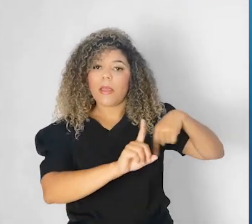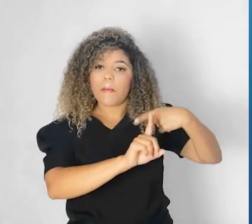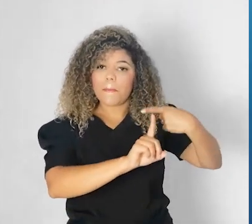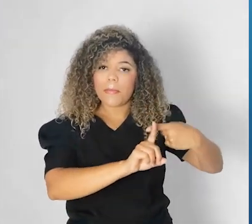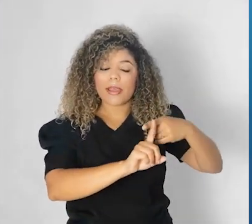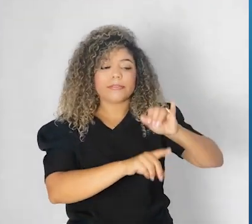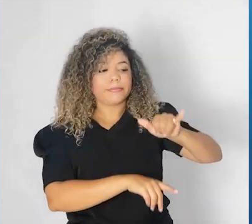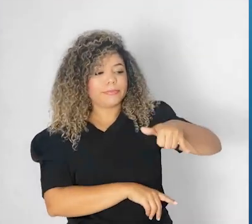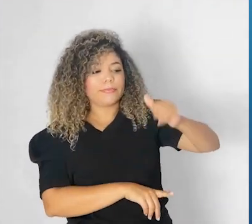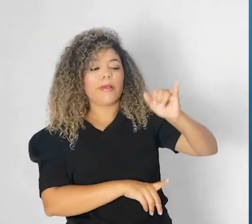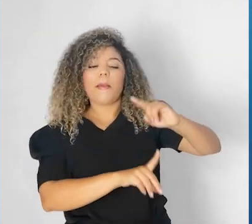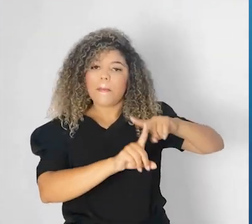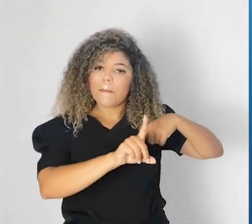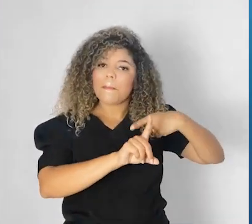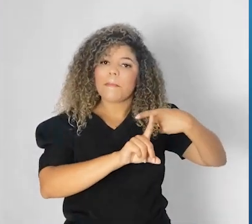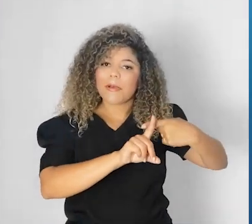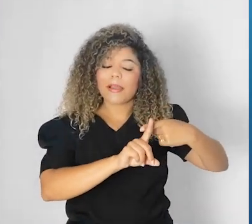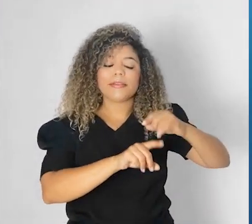mais y